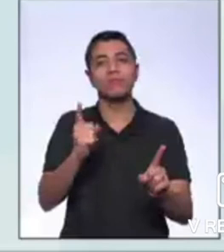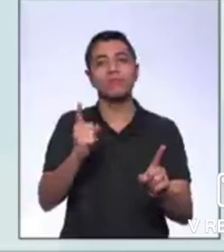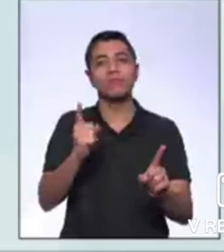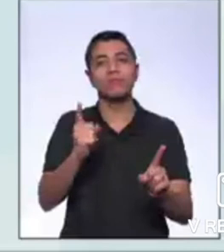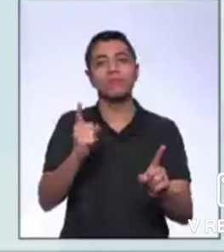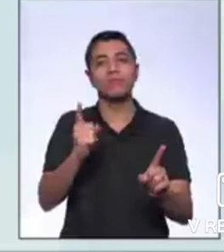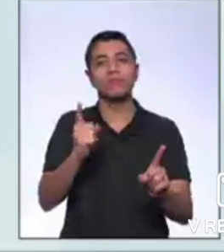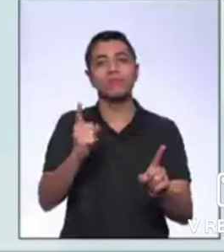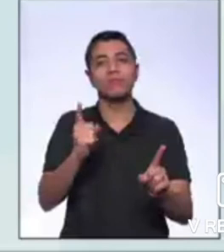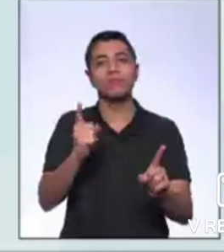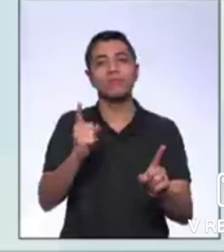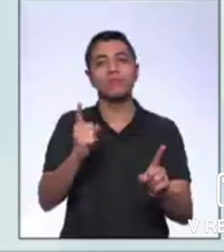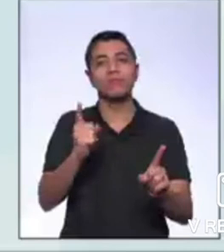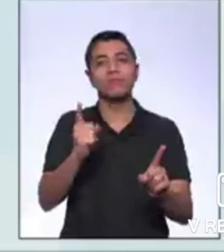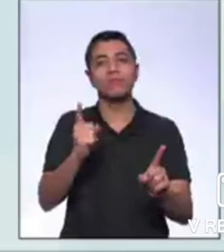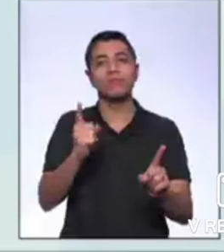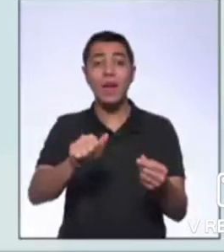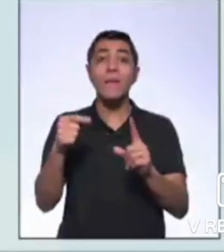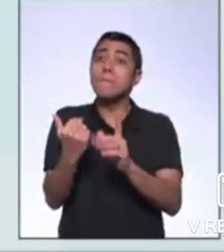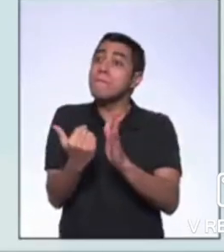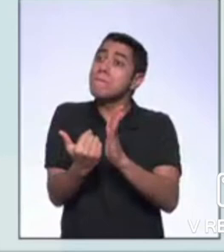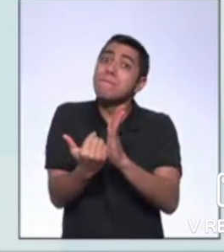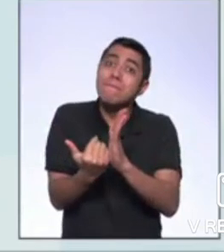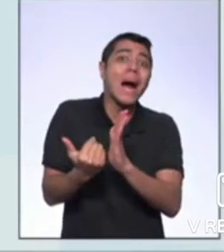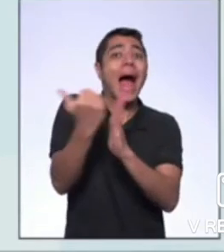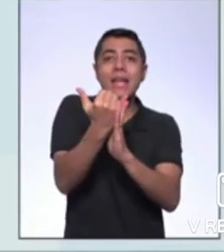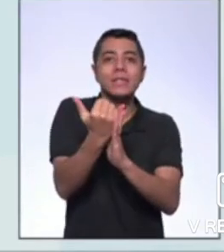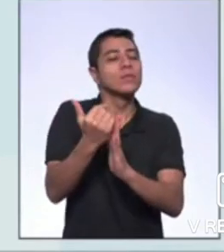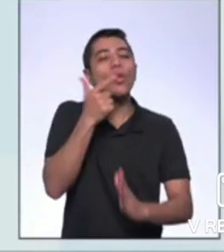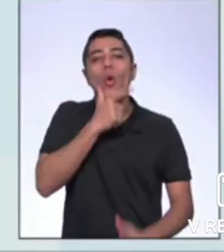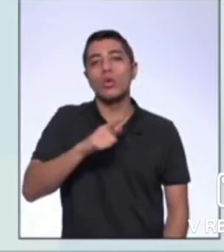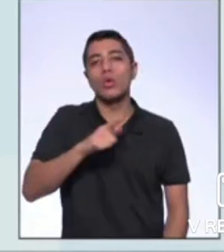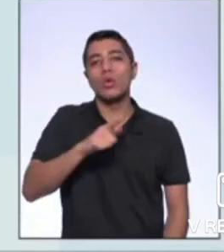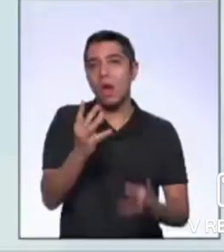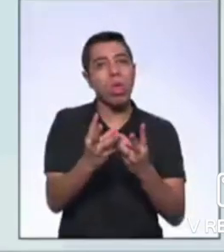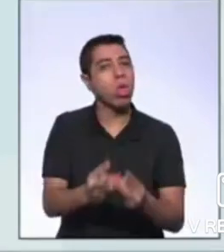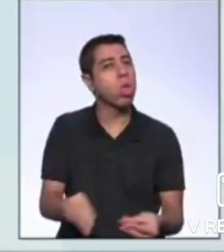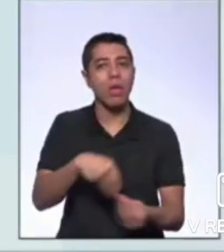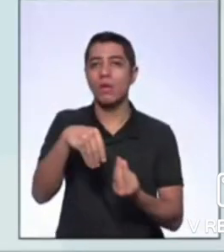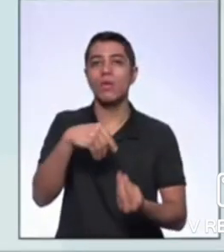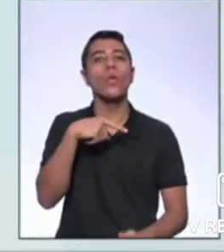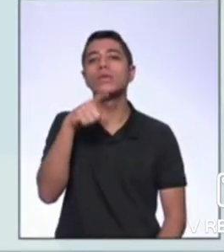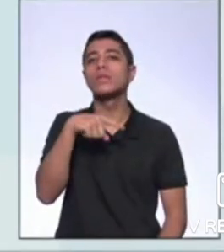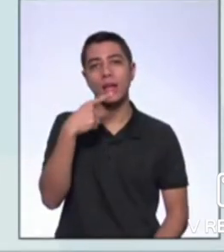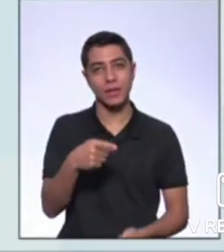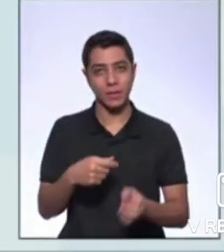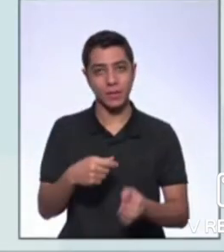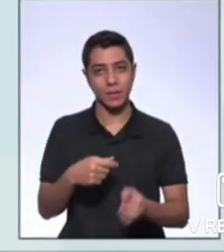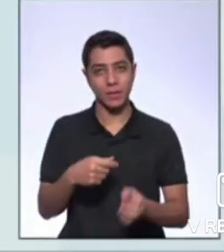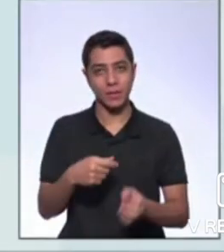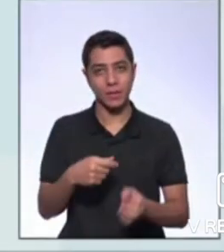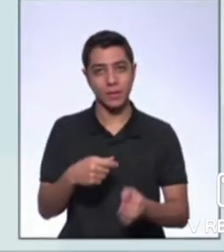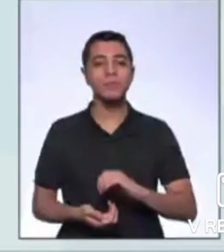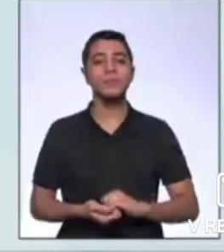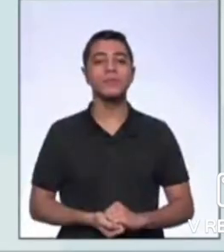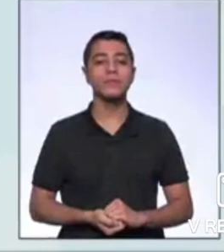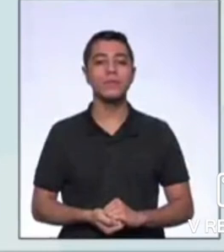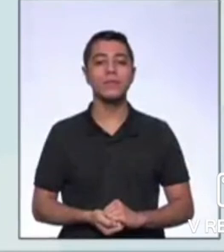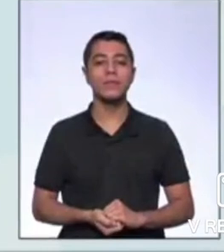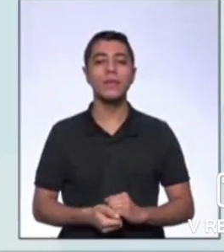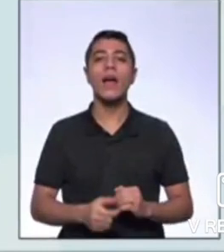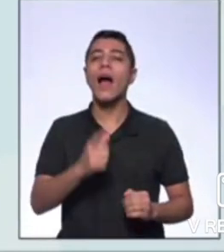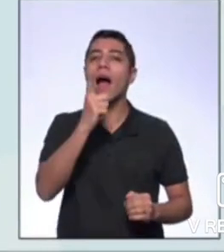25 graus Celsius. Então, a resposta correta, o que, que acontece? Olha lá. A água e o sal. Então, em 100 gramas, eu tenho